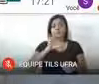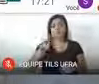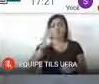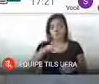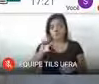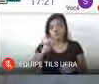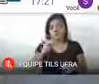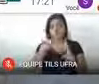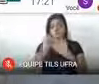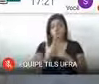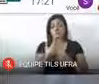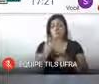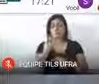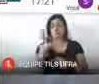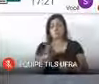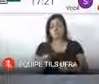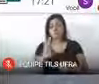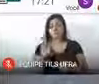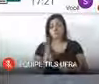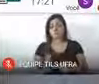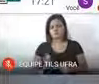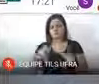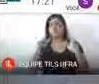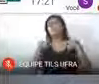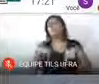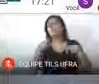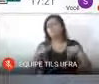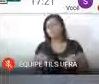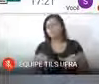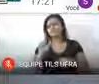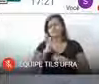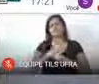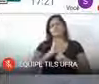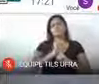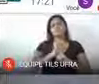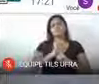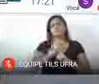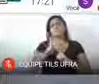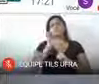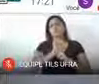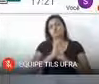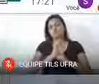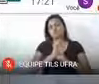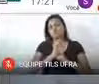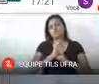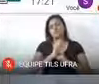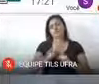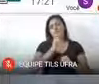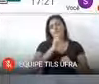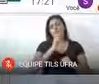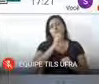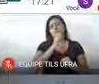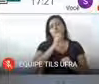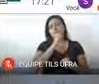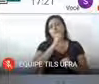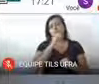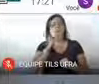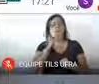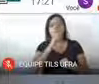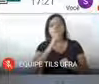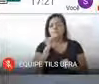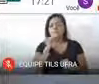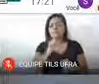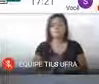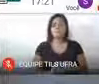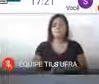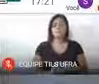O objetivo do seu estudo: investigar a variação lexical entre falantes de três comunidades, a saber, distrito de Mazagão